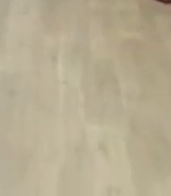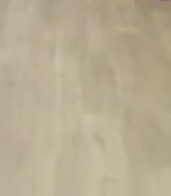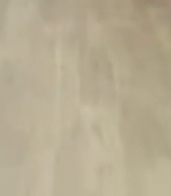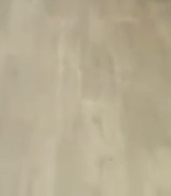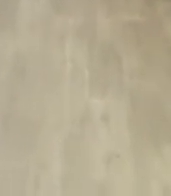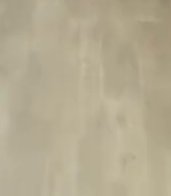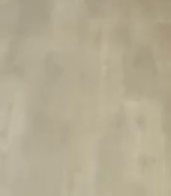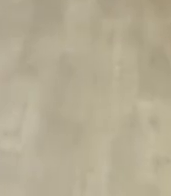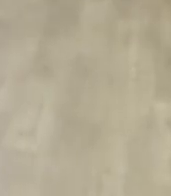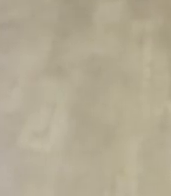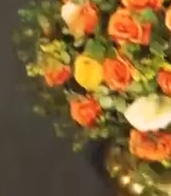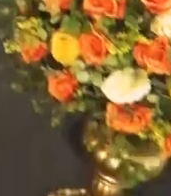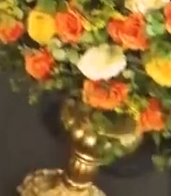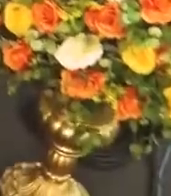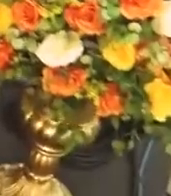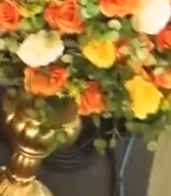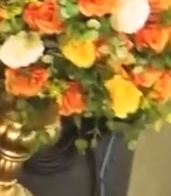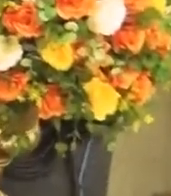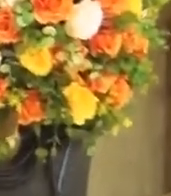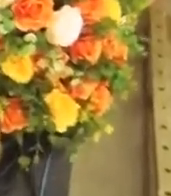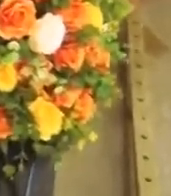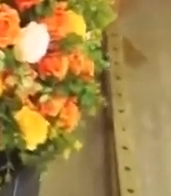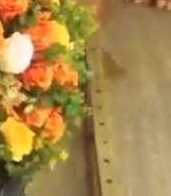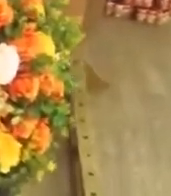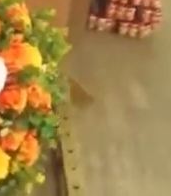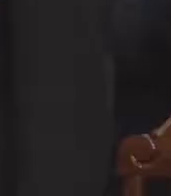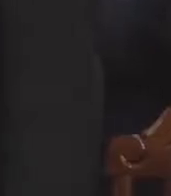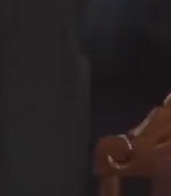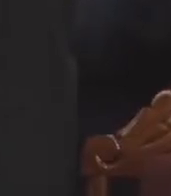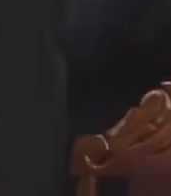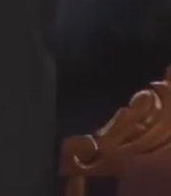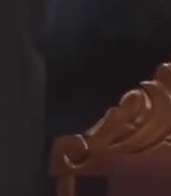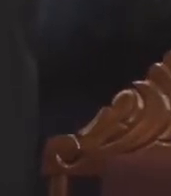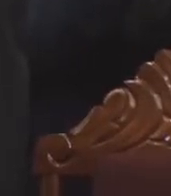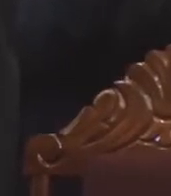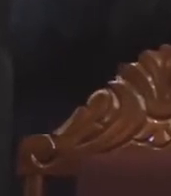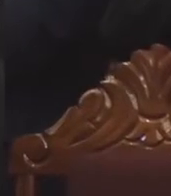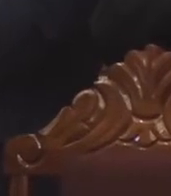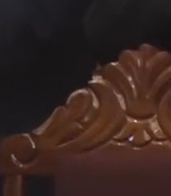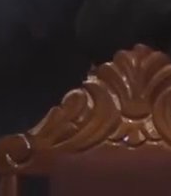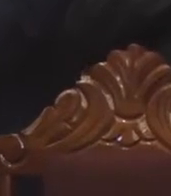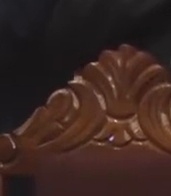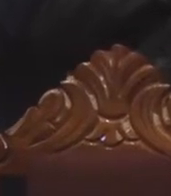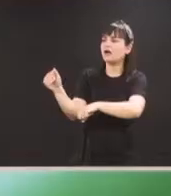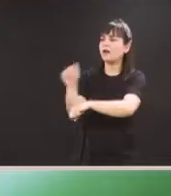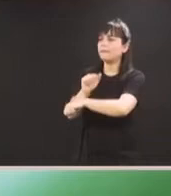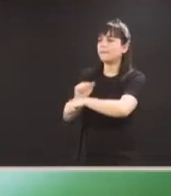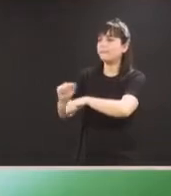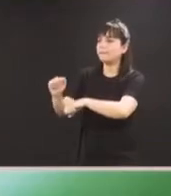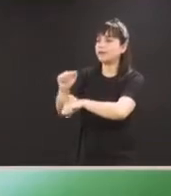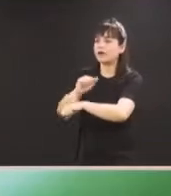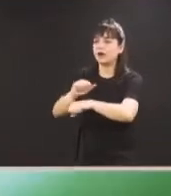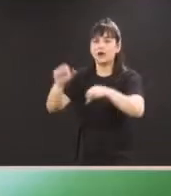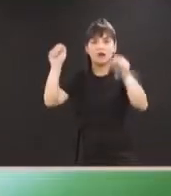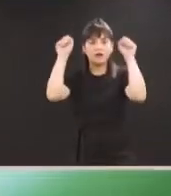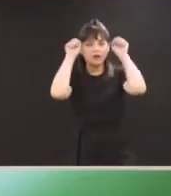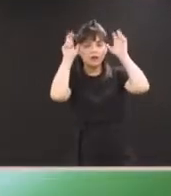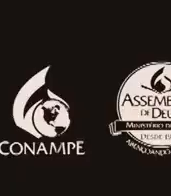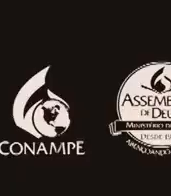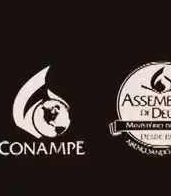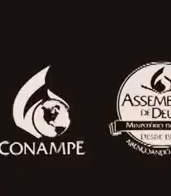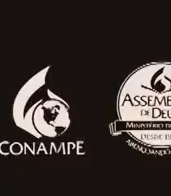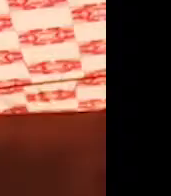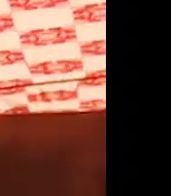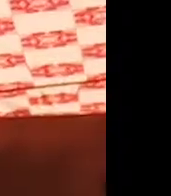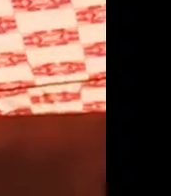ID do Senhor Jesus em todas as regiões do Brasil e em mais de 20 países. O cumprimento da Grande